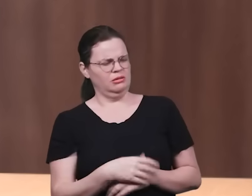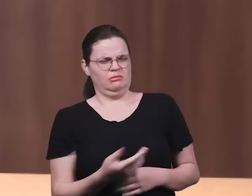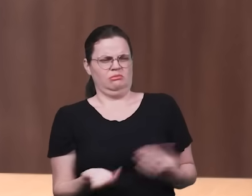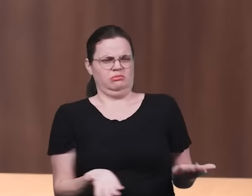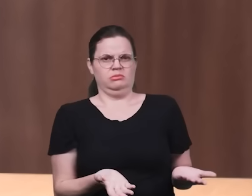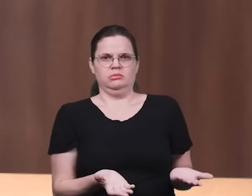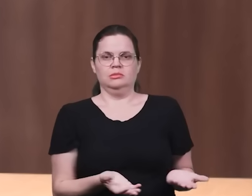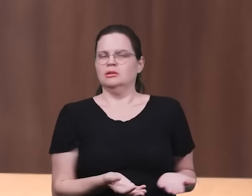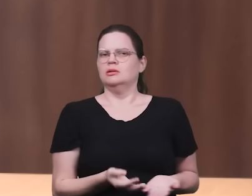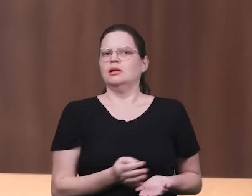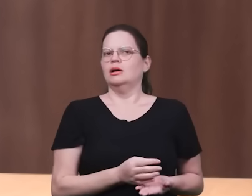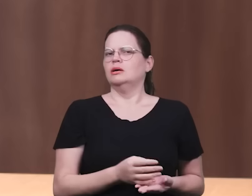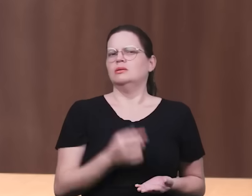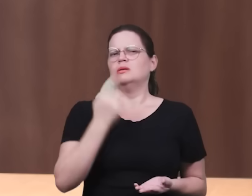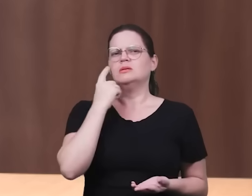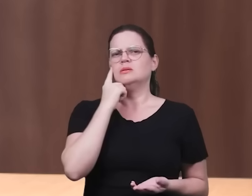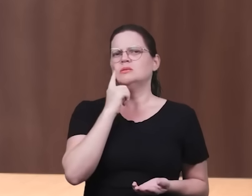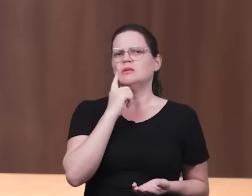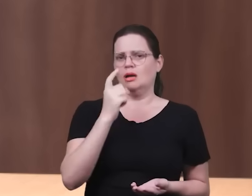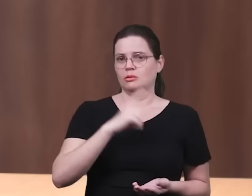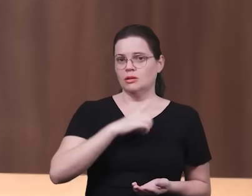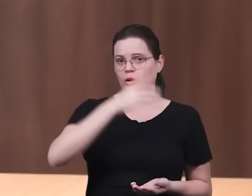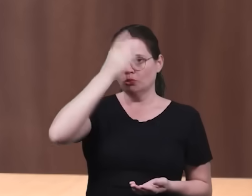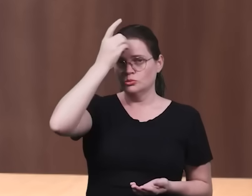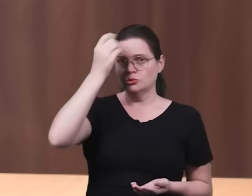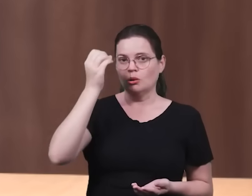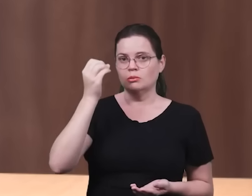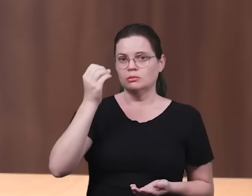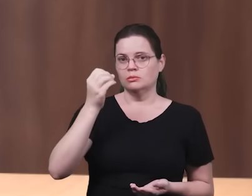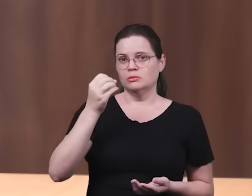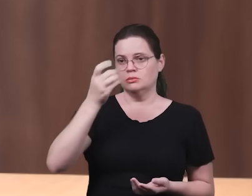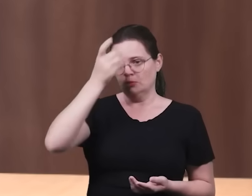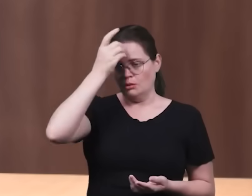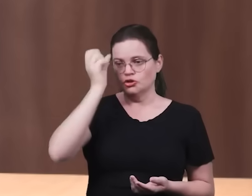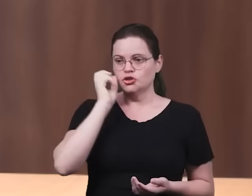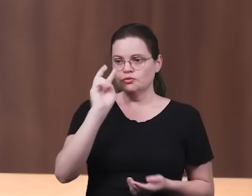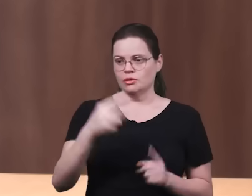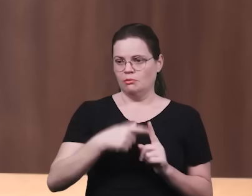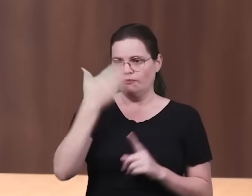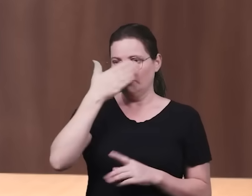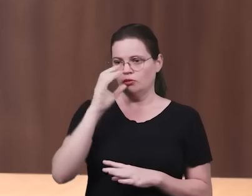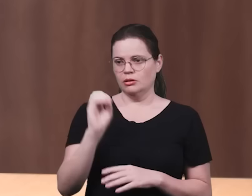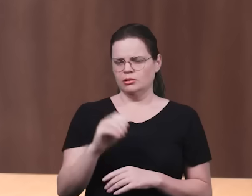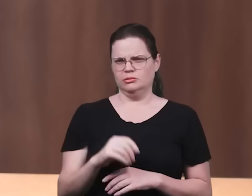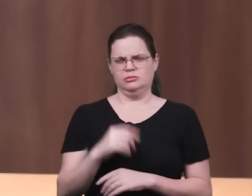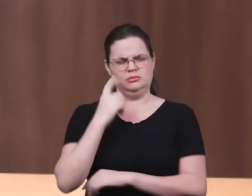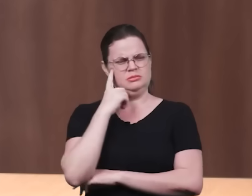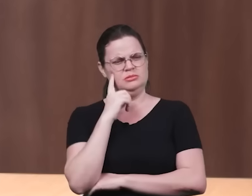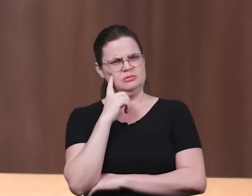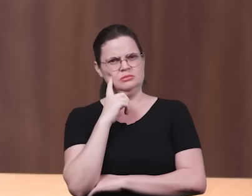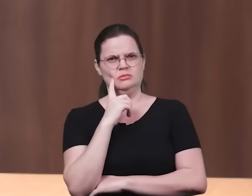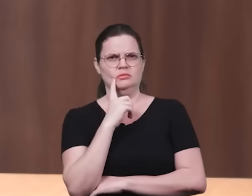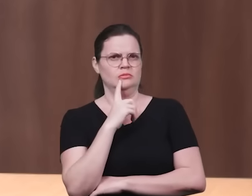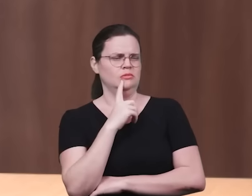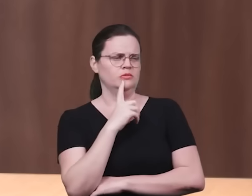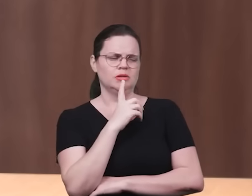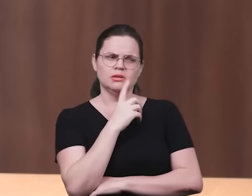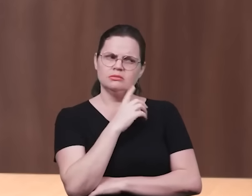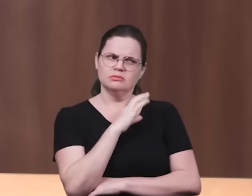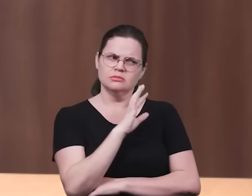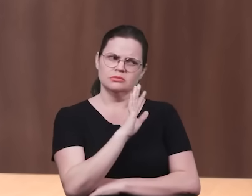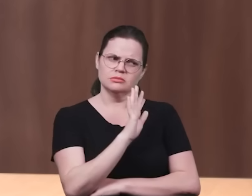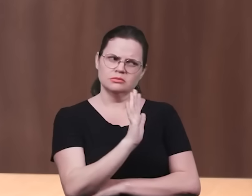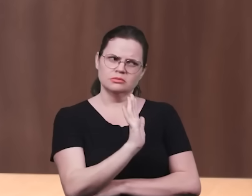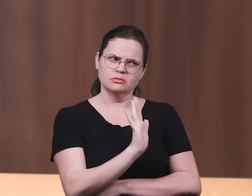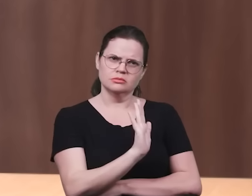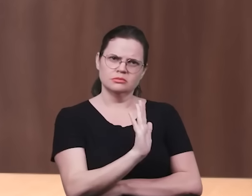e não vê? Não, eu tenho visões sem ver. Aí eu falei, não, irmã,